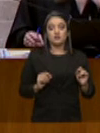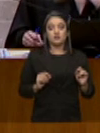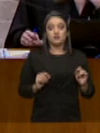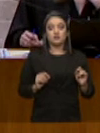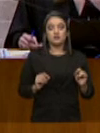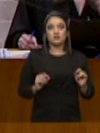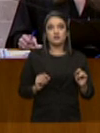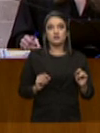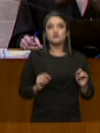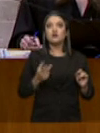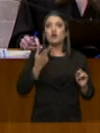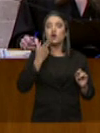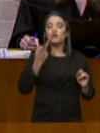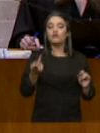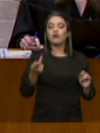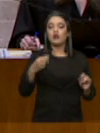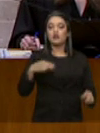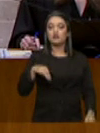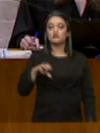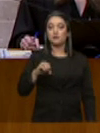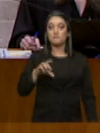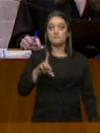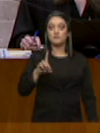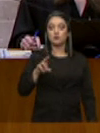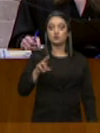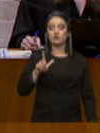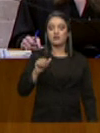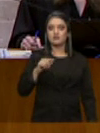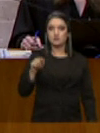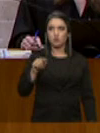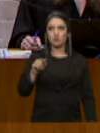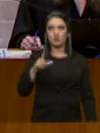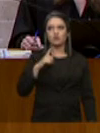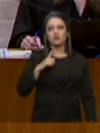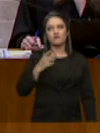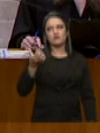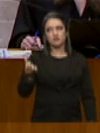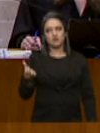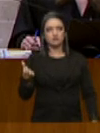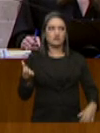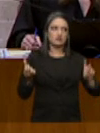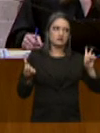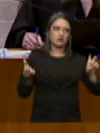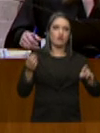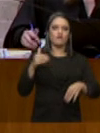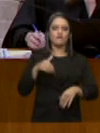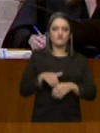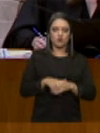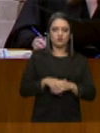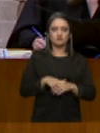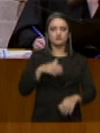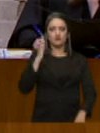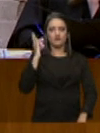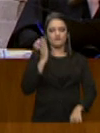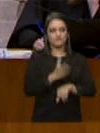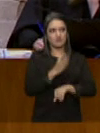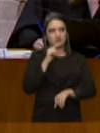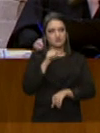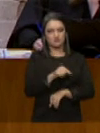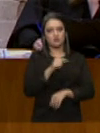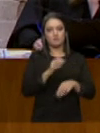da minha parte, no sentido da modulação de efeitos, porque foi 6-5 e vencido quanto à modulação dos